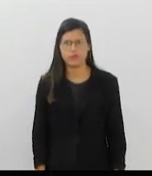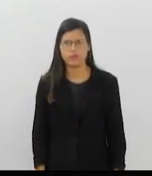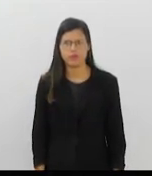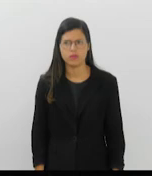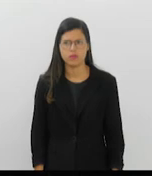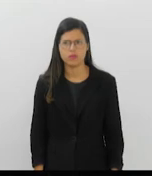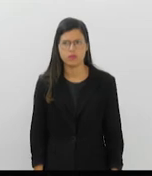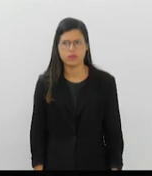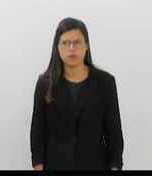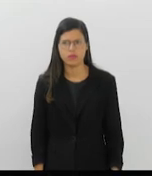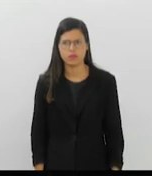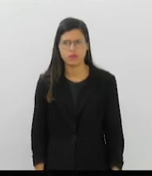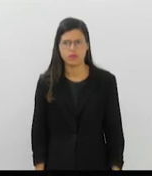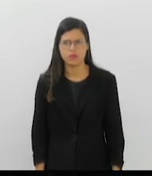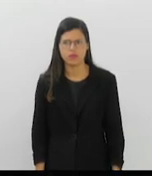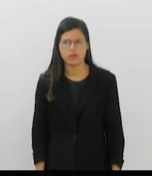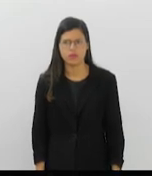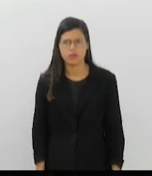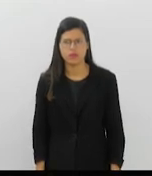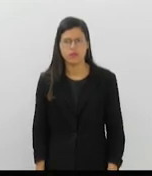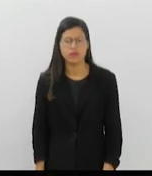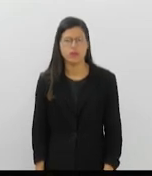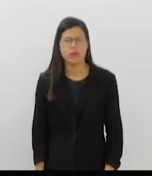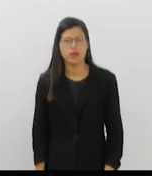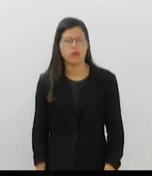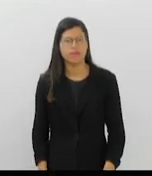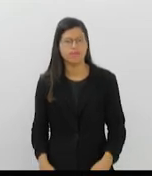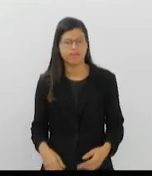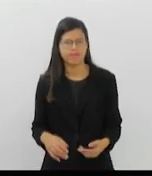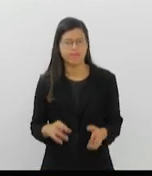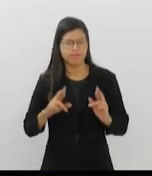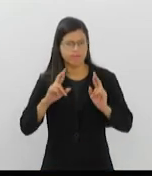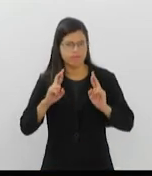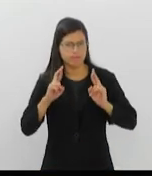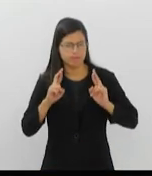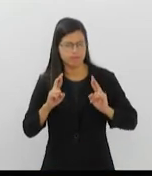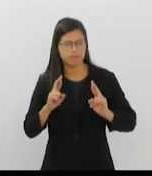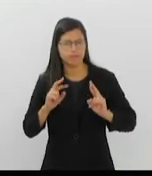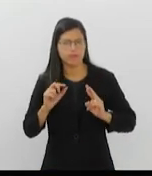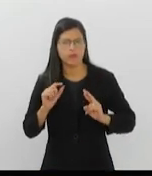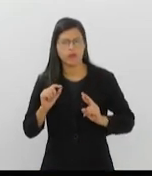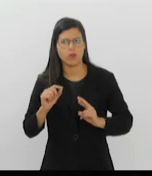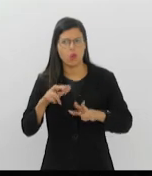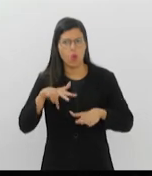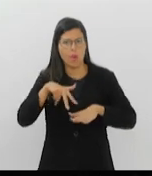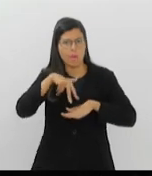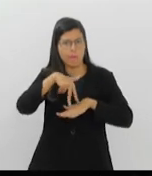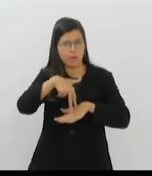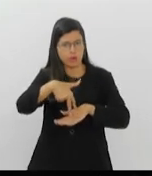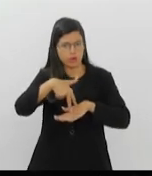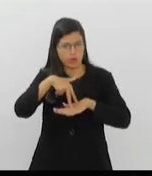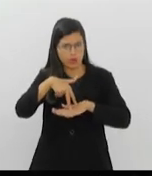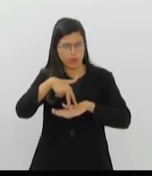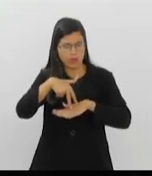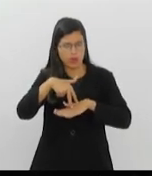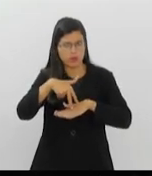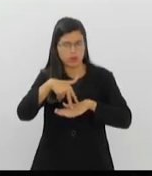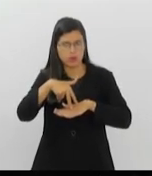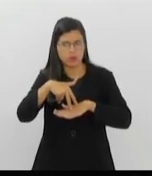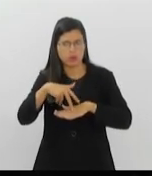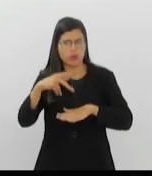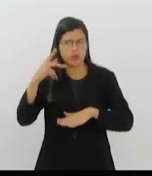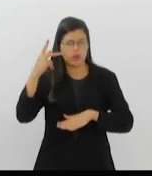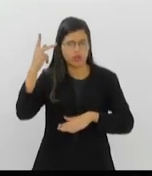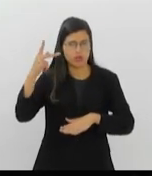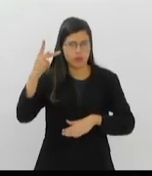Povo eu espero que a que o posicionamento desse